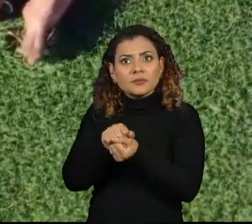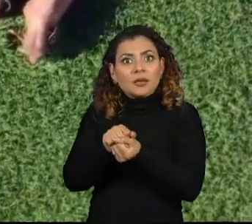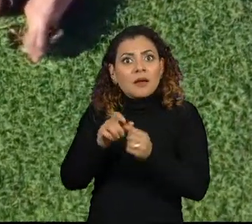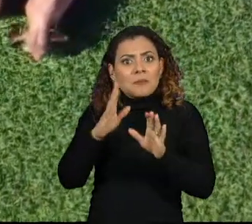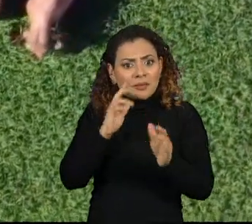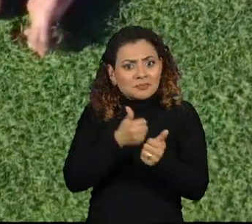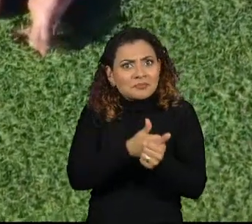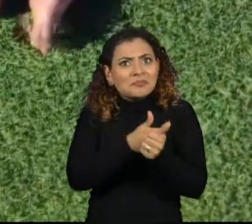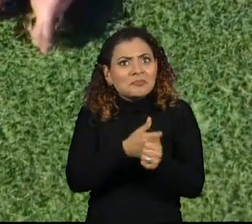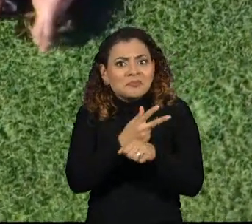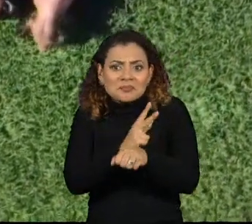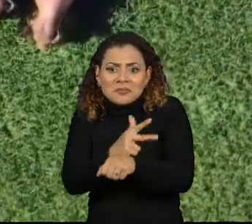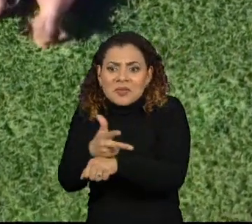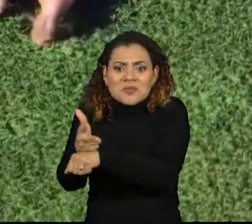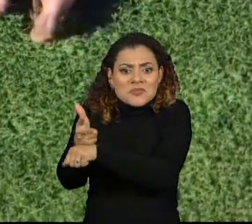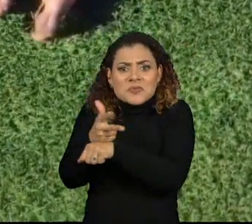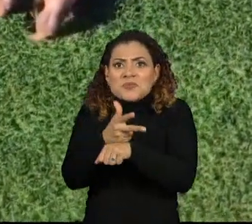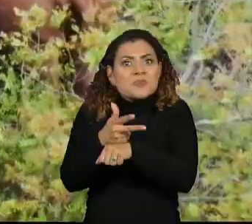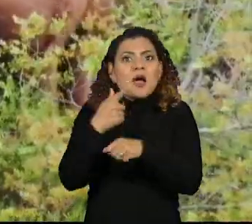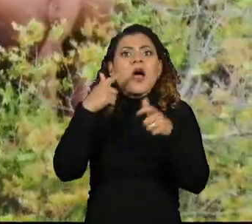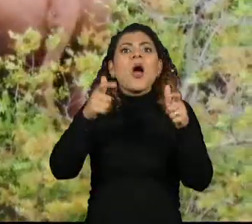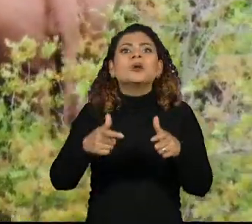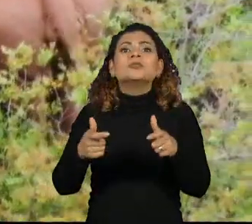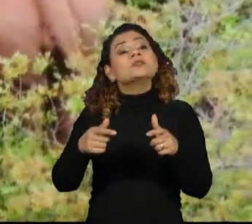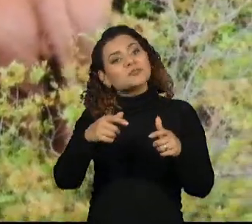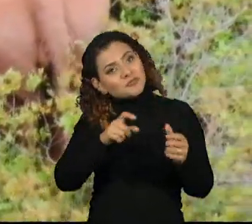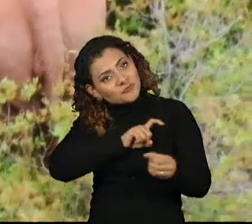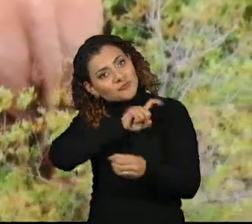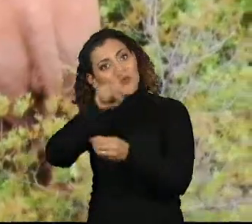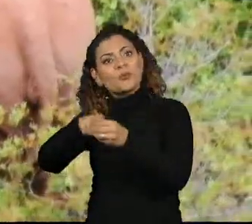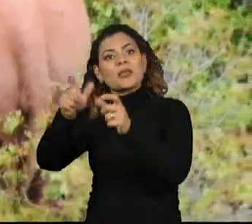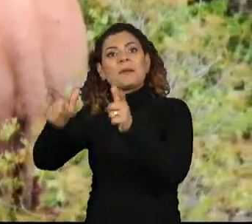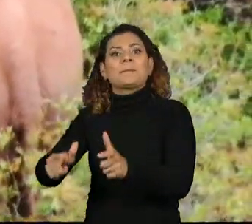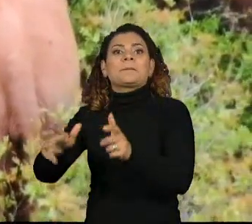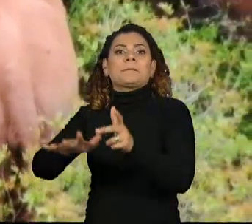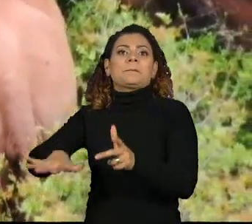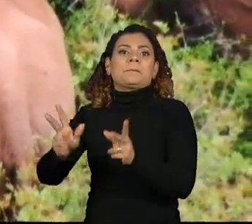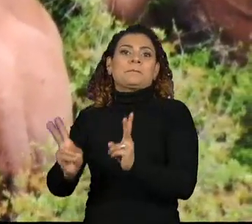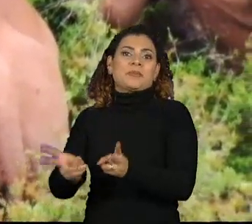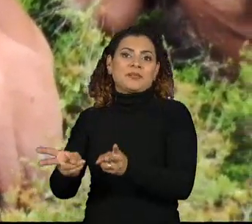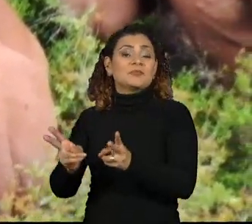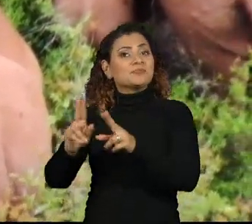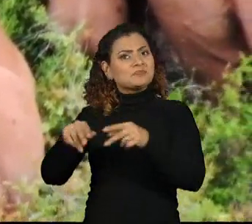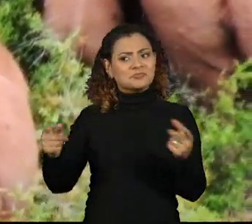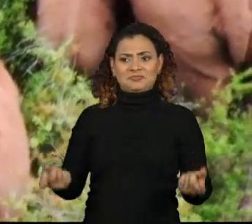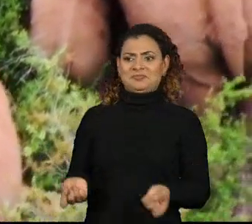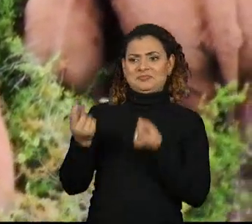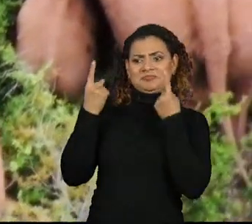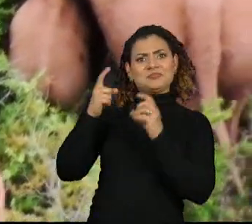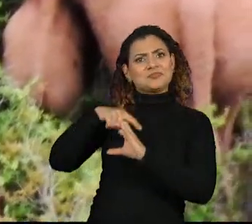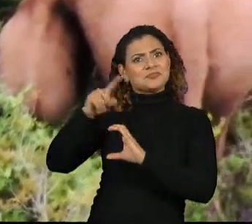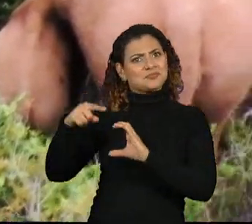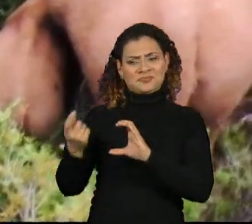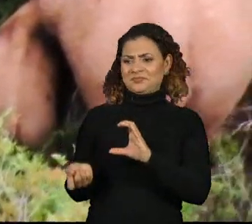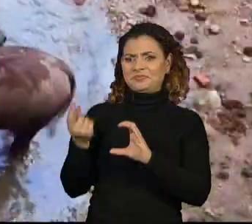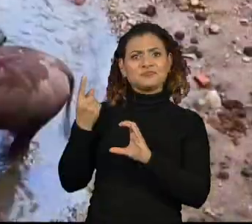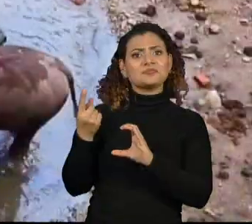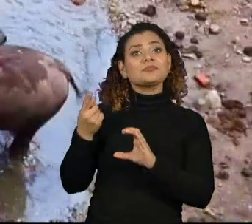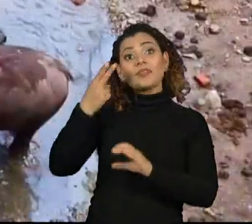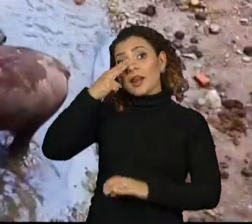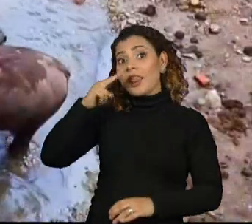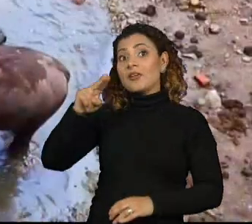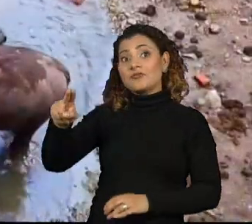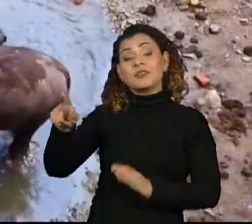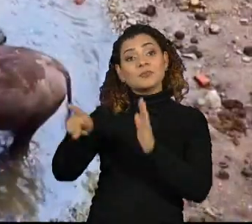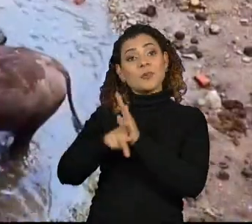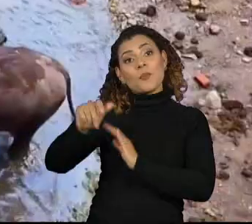conduz a manada de volta à reserva natural. Uma jornada que até agora intriga os cientistas. O elefante asiático